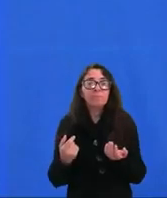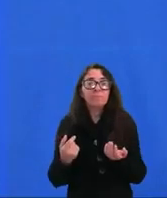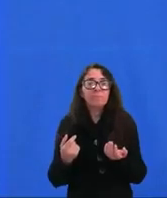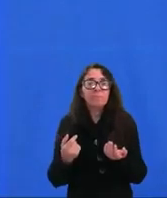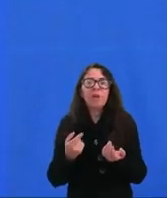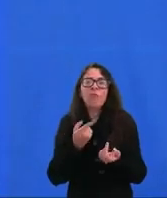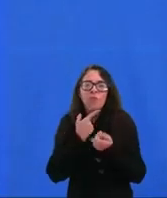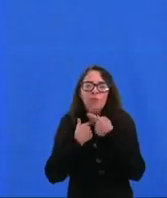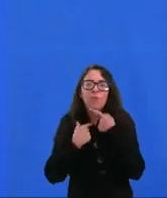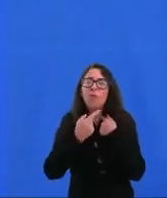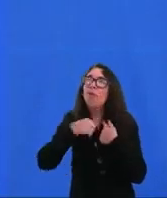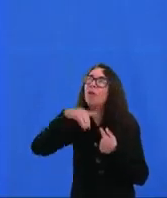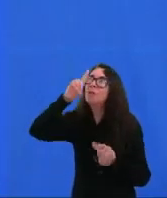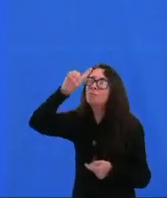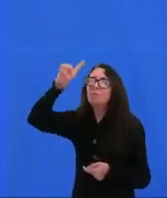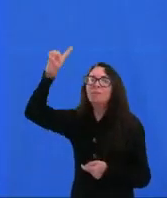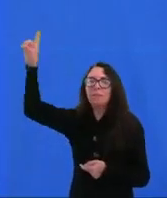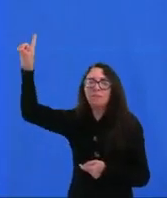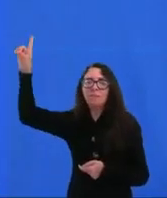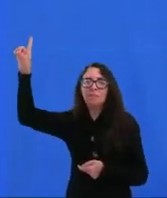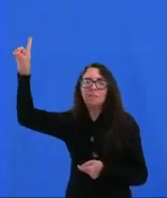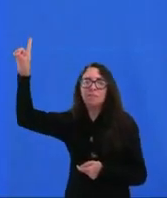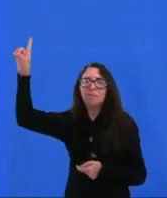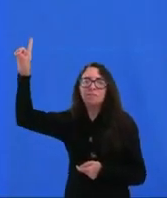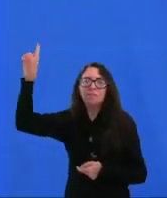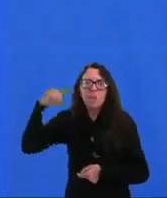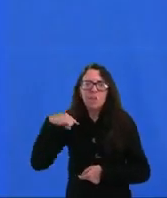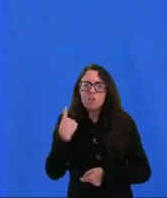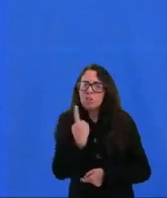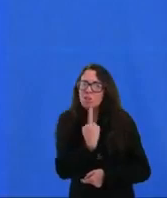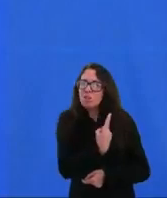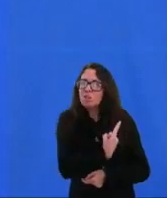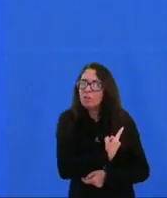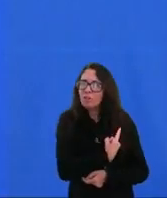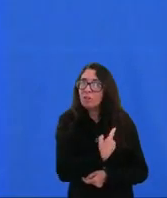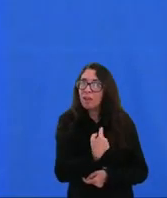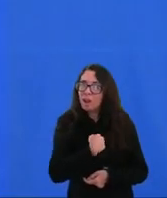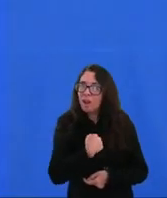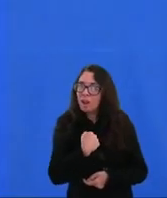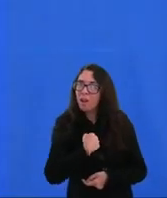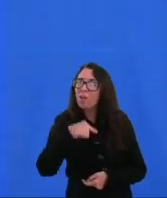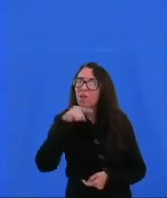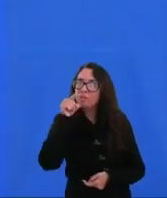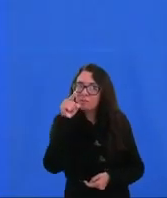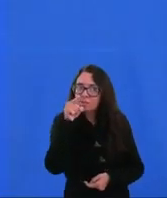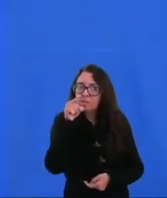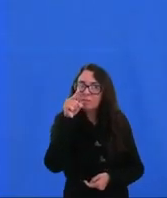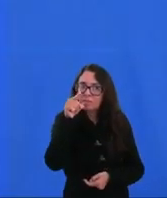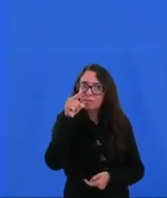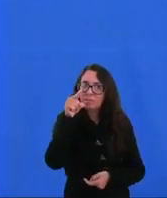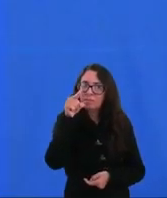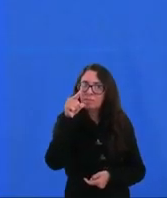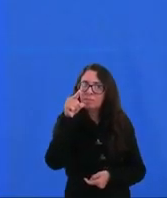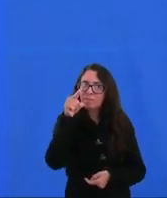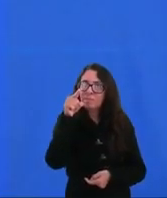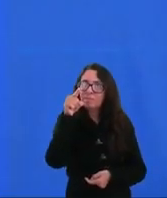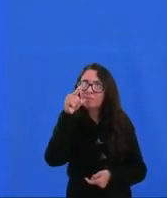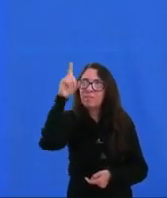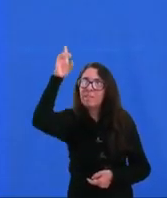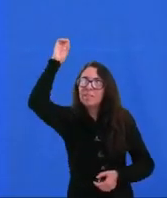Ele. Ou seja, nós temos que alinhar-nos à vontade do Pai na sua